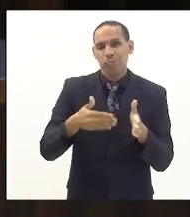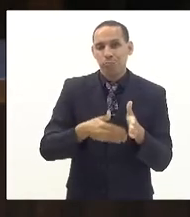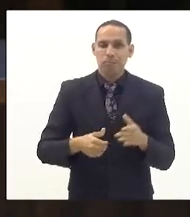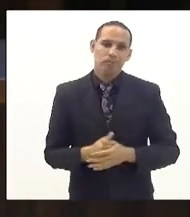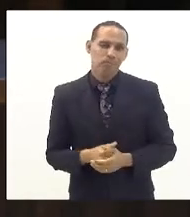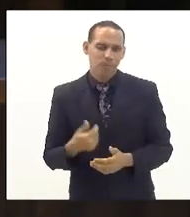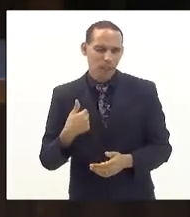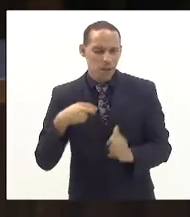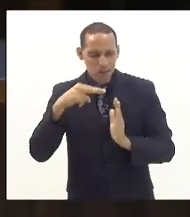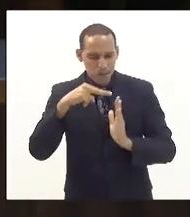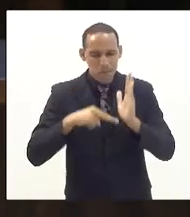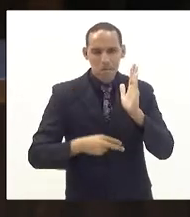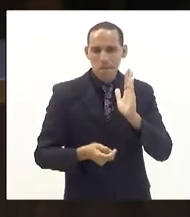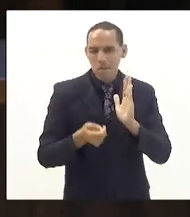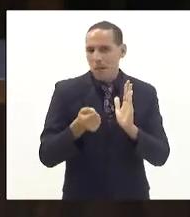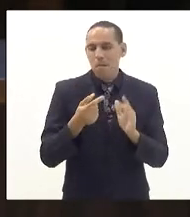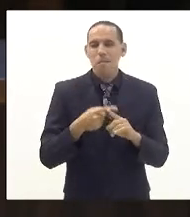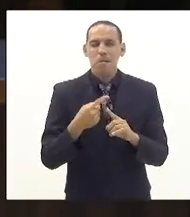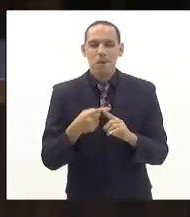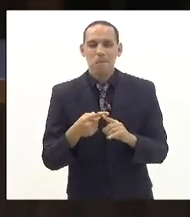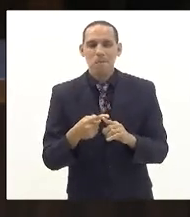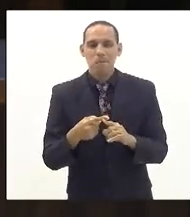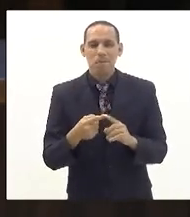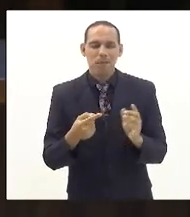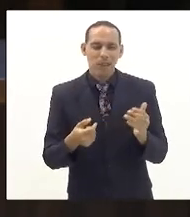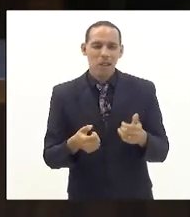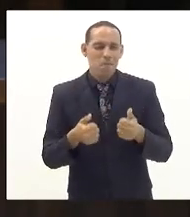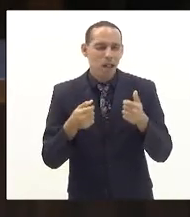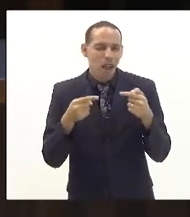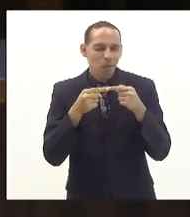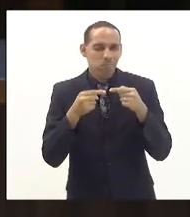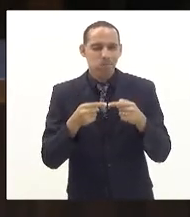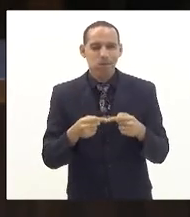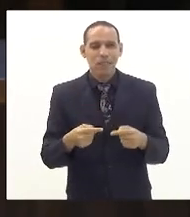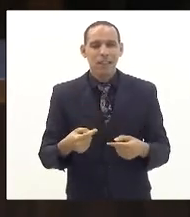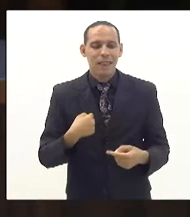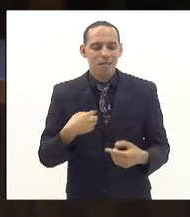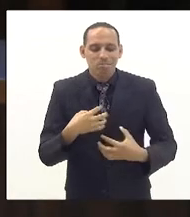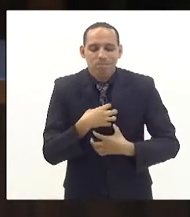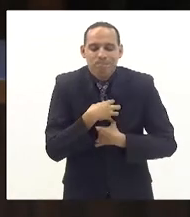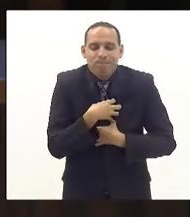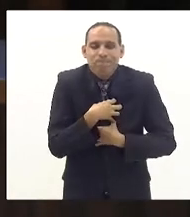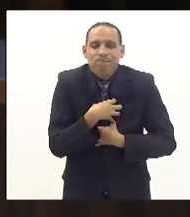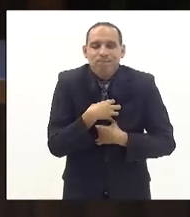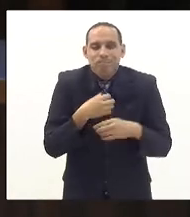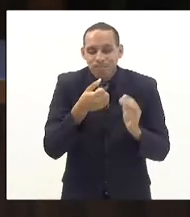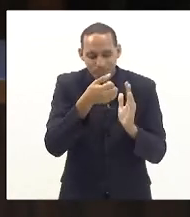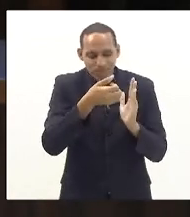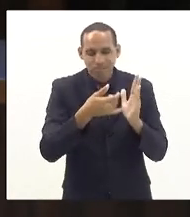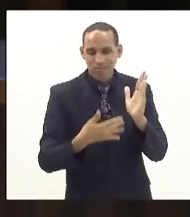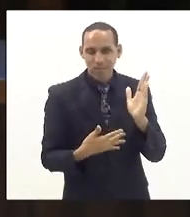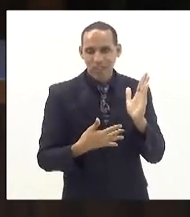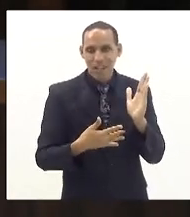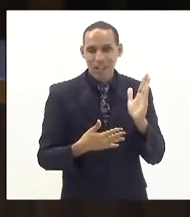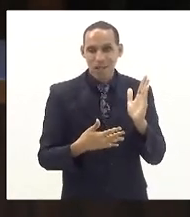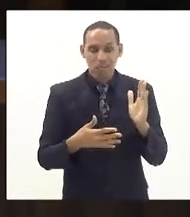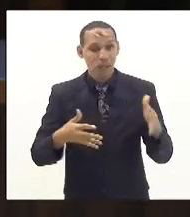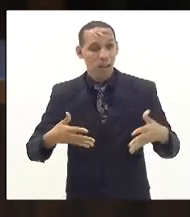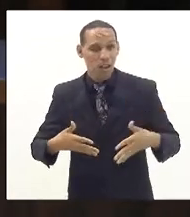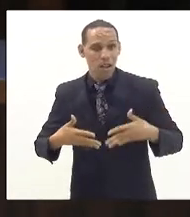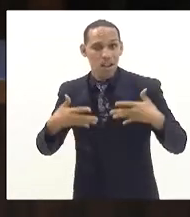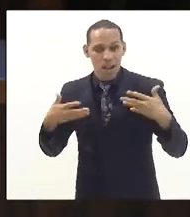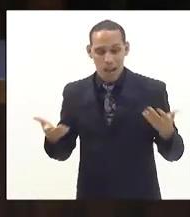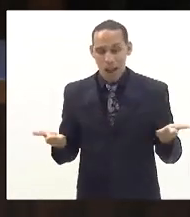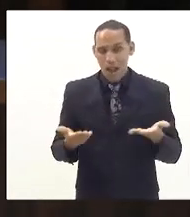Eu vou ler um pouquinho aqui, porque eu acho que pega bem o que eu estou sentindo nesse momento, né? Essa honraria